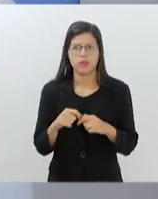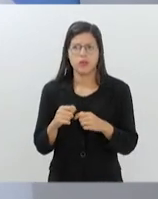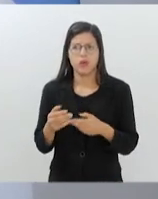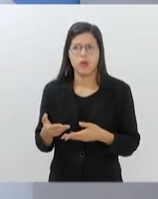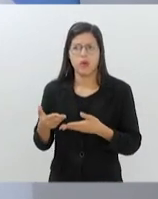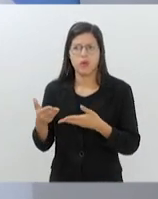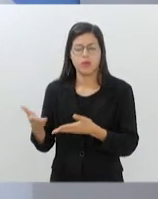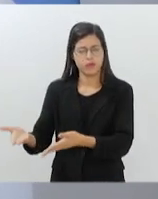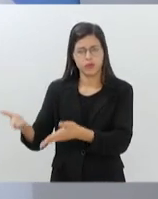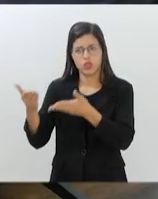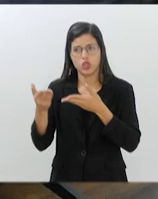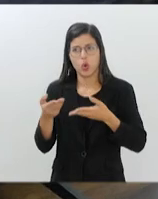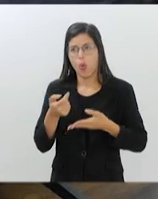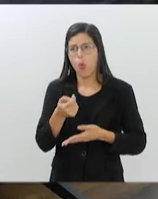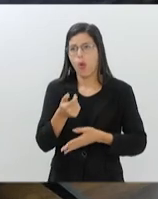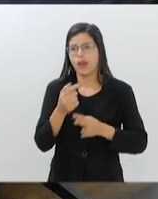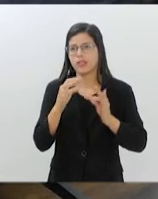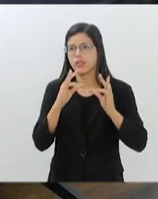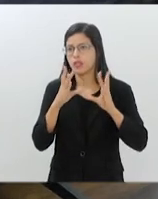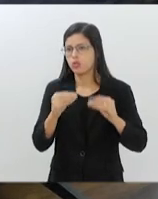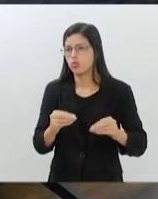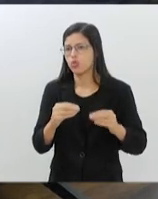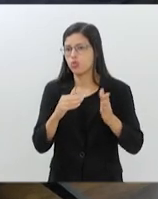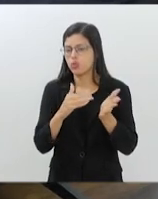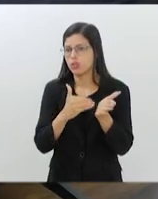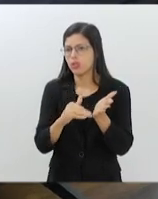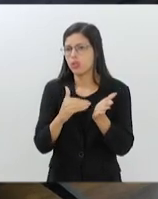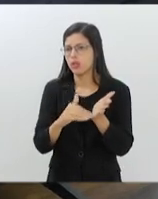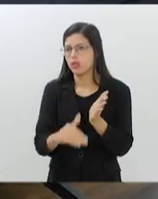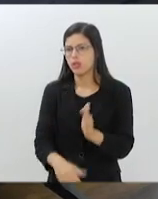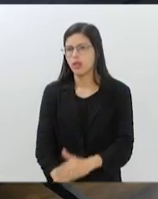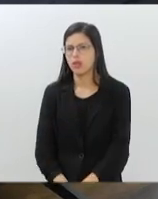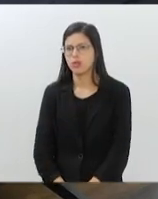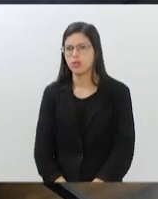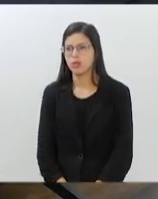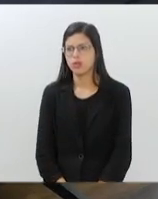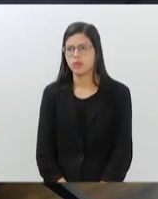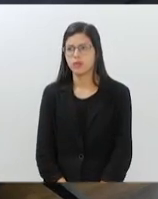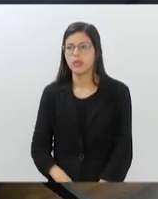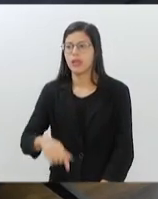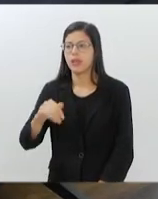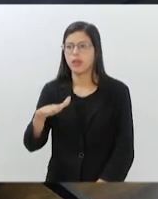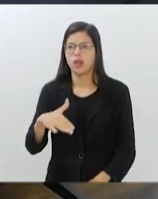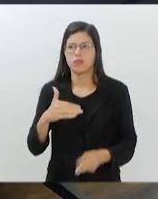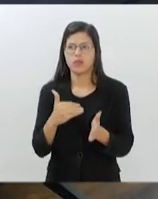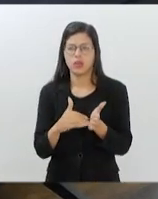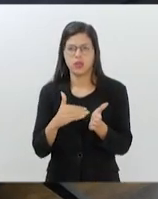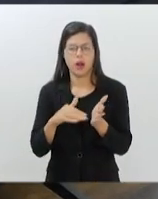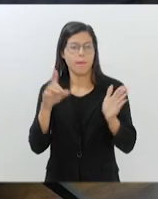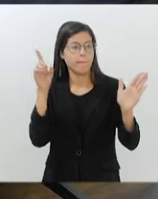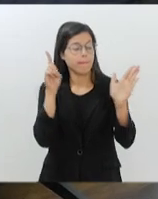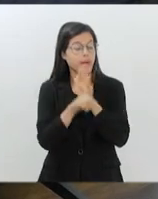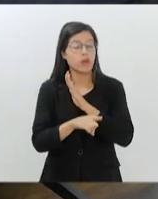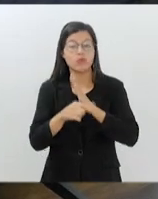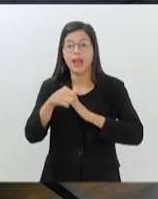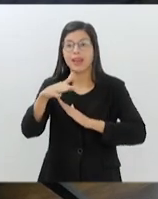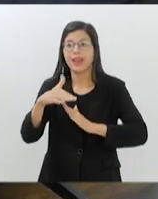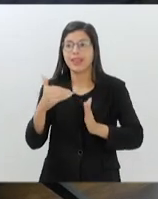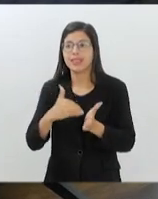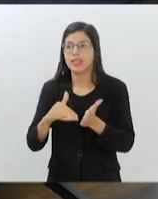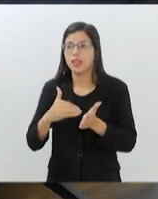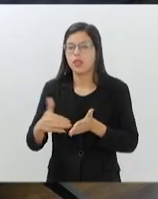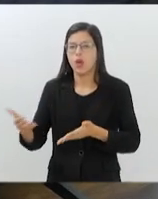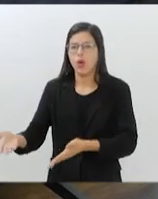todos os secretários então quase todos é o quê Qual o critério que a senhora utilizou quem foram os secretários a pergunta é objetiva quem foram os secretários